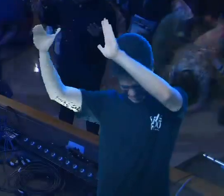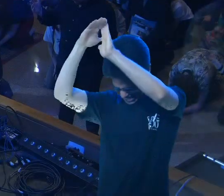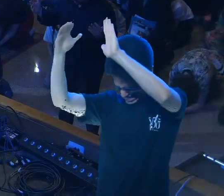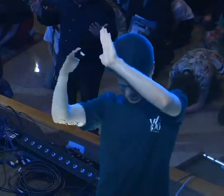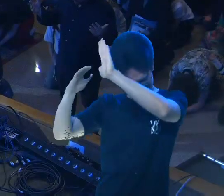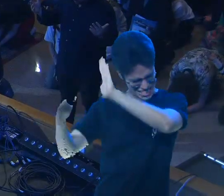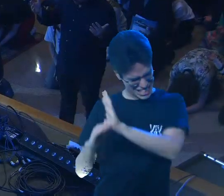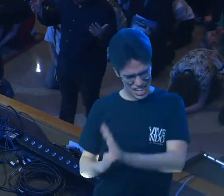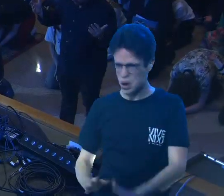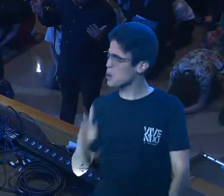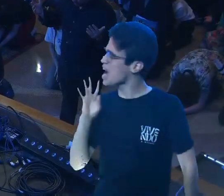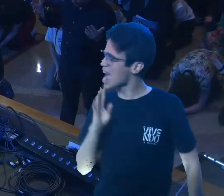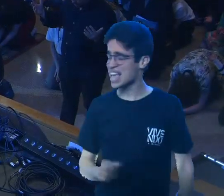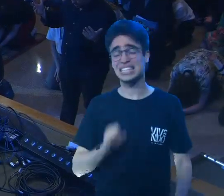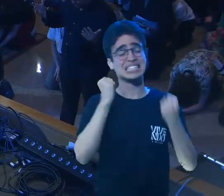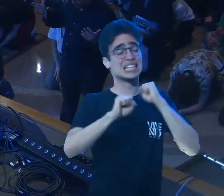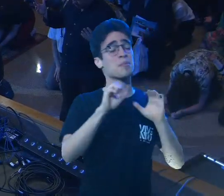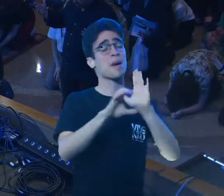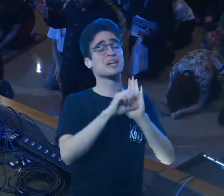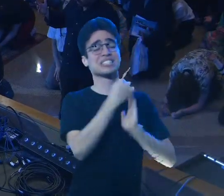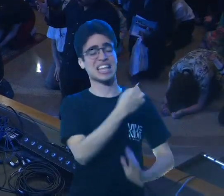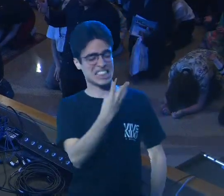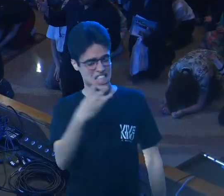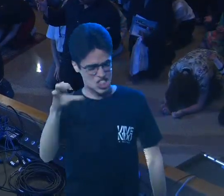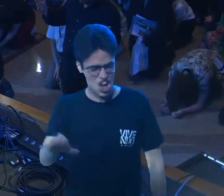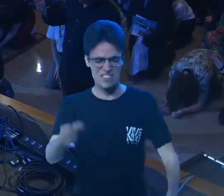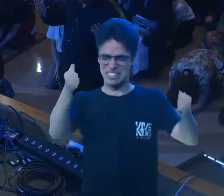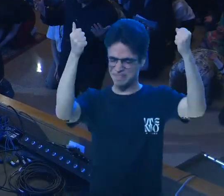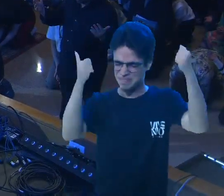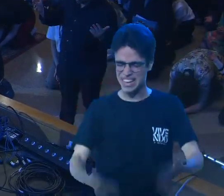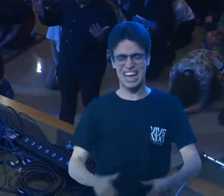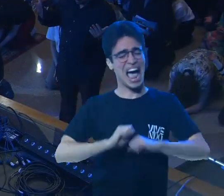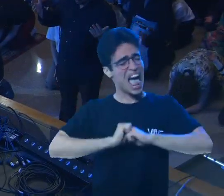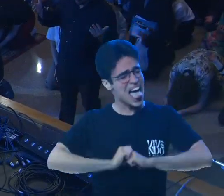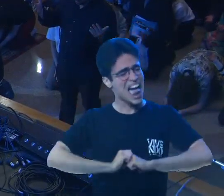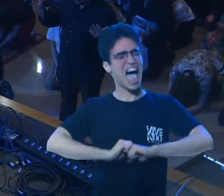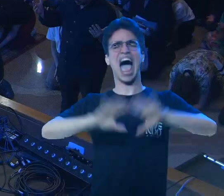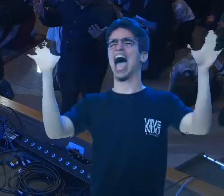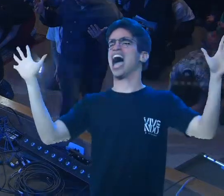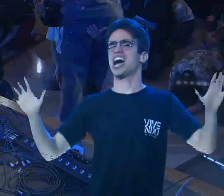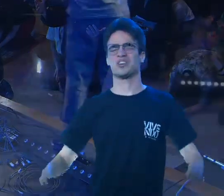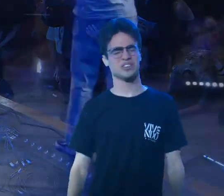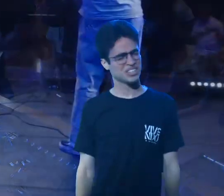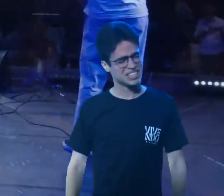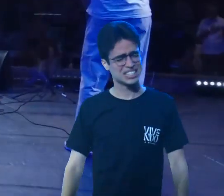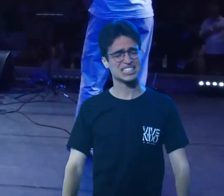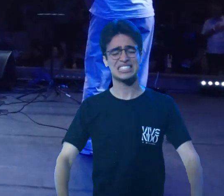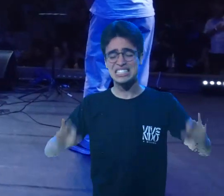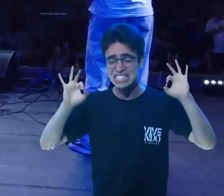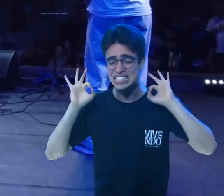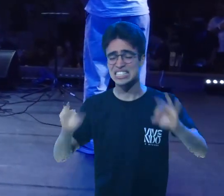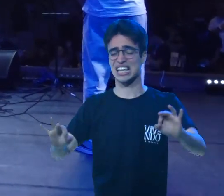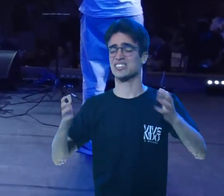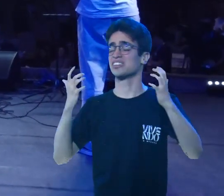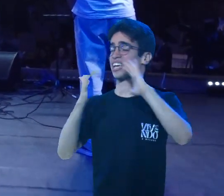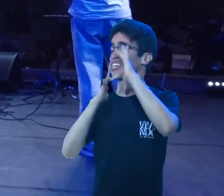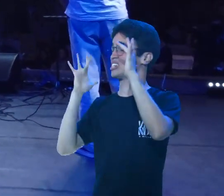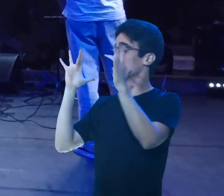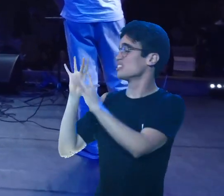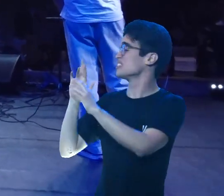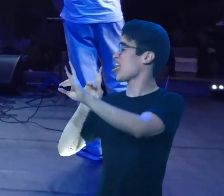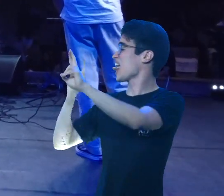excelência. O Salmo 139 deixa isso claro. Nós queremos histórias com o Senhor,